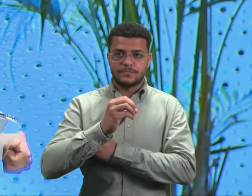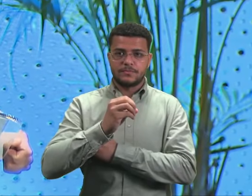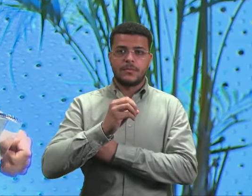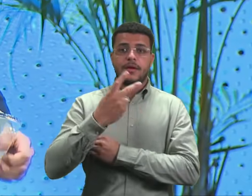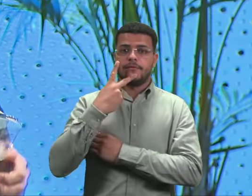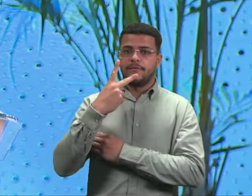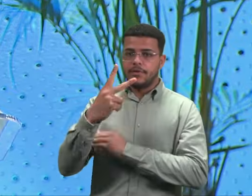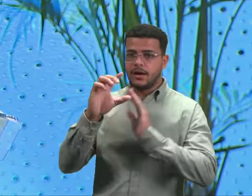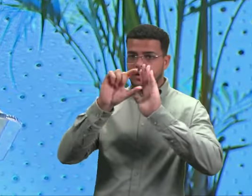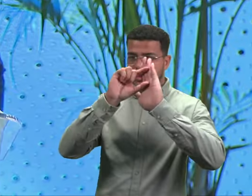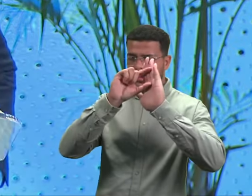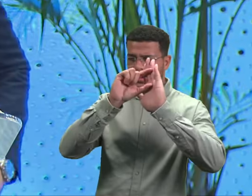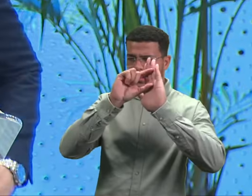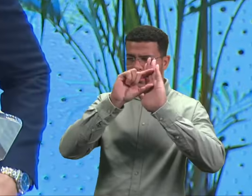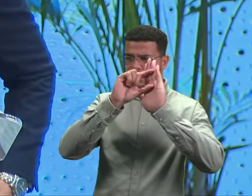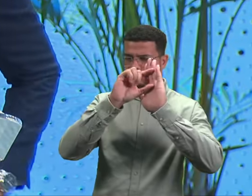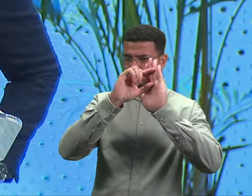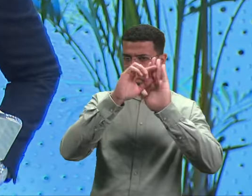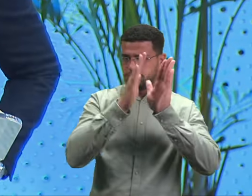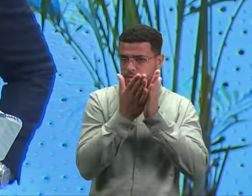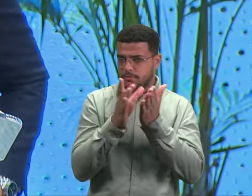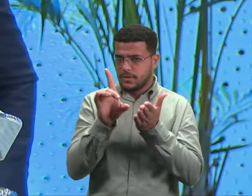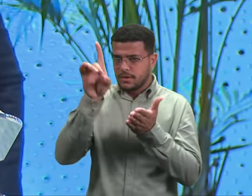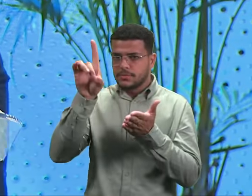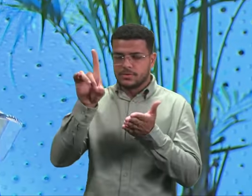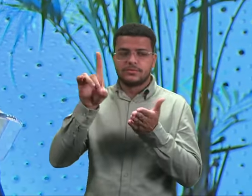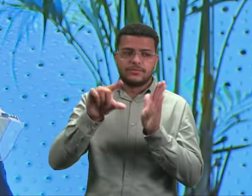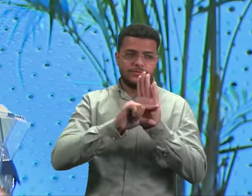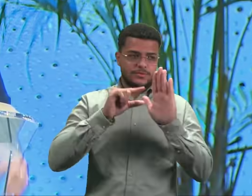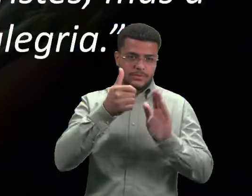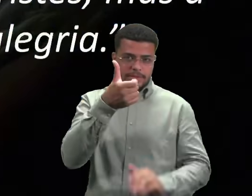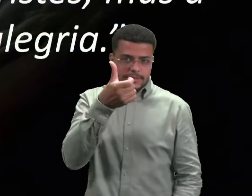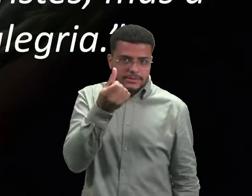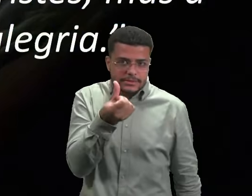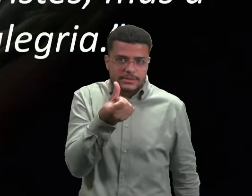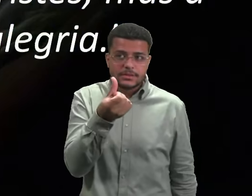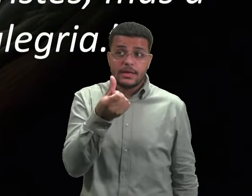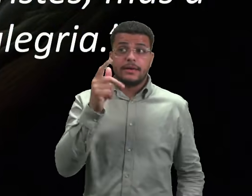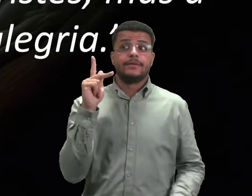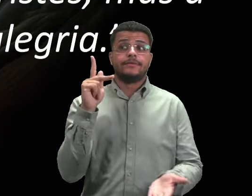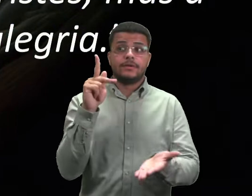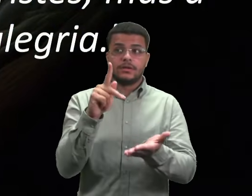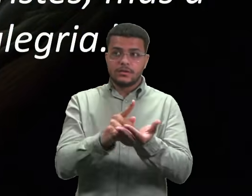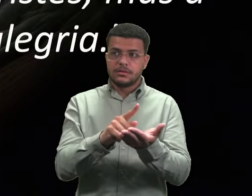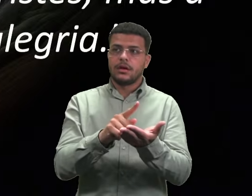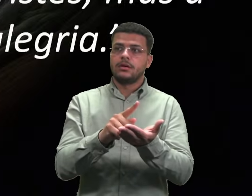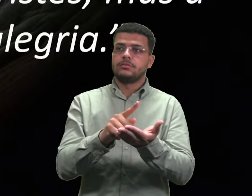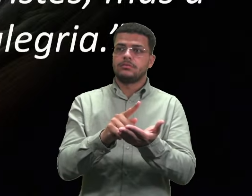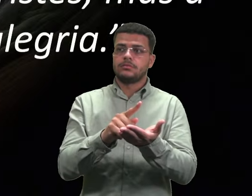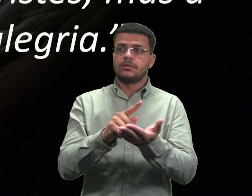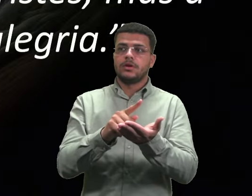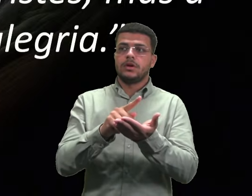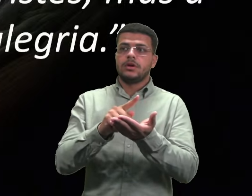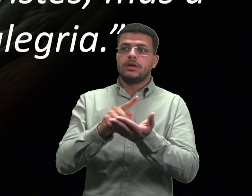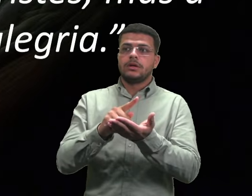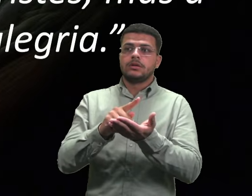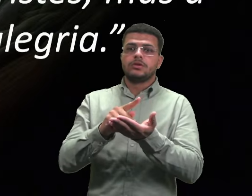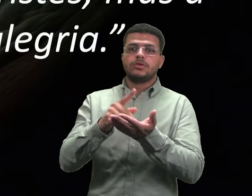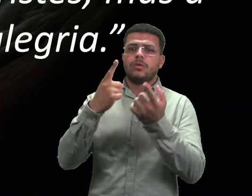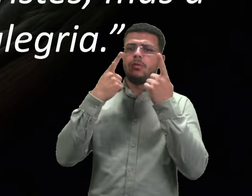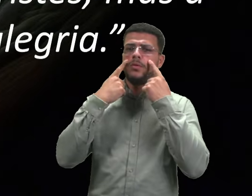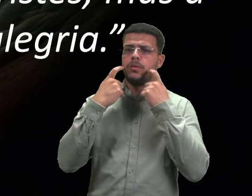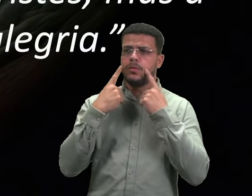Diz a palavra do Senhor, Jesus disse, João 16, verso 20: em verdade, vos digo